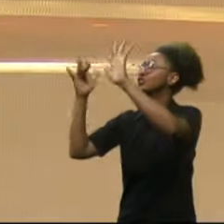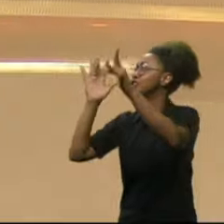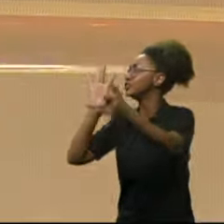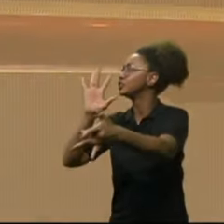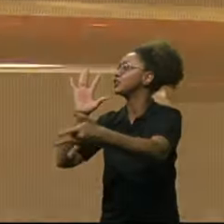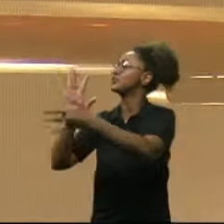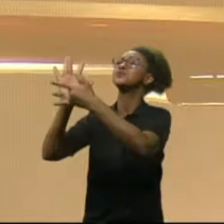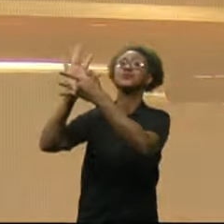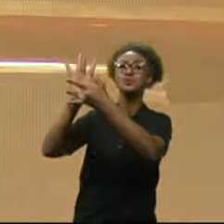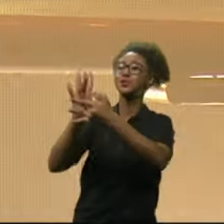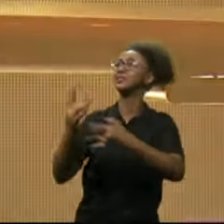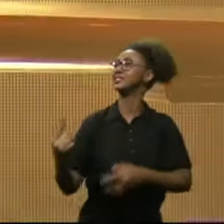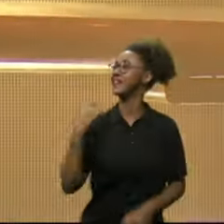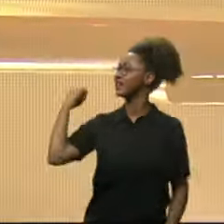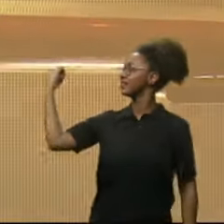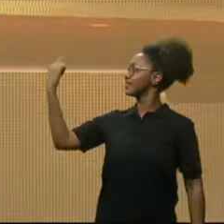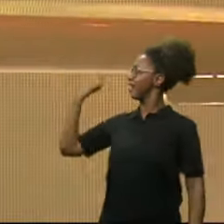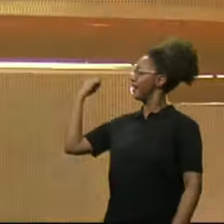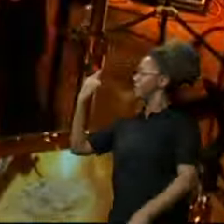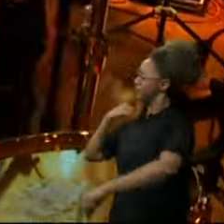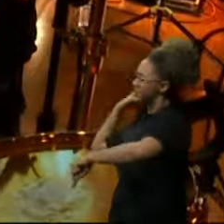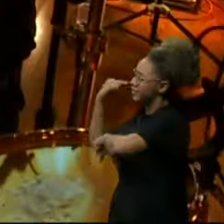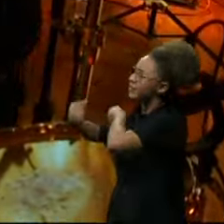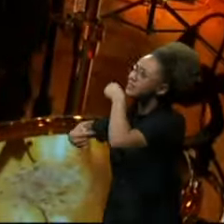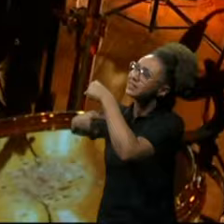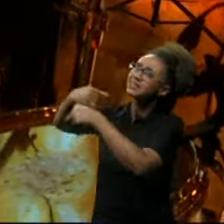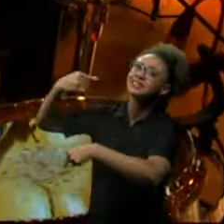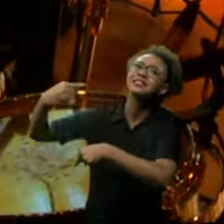de Davi vício